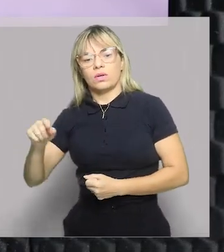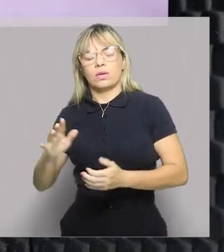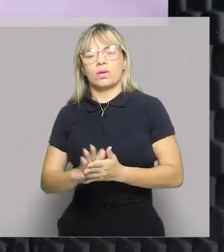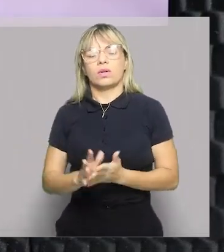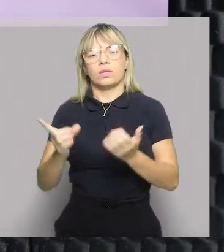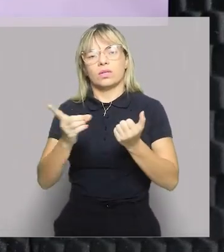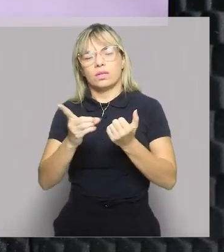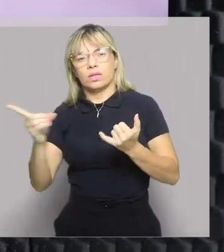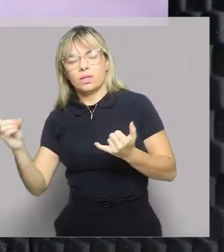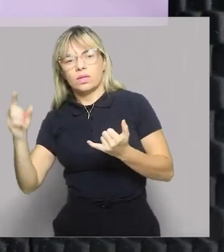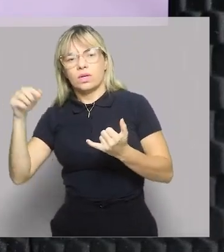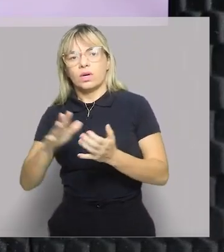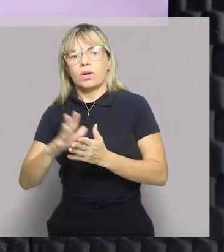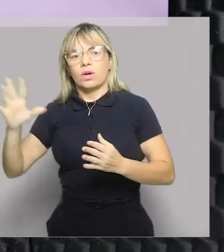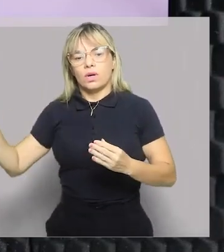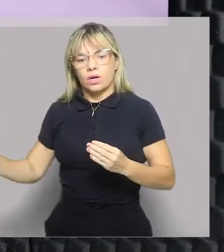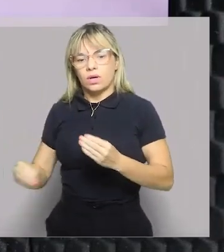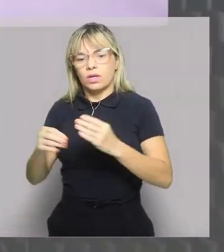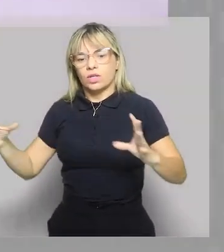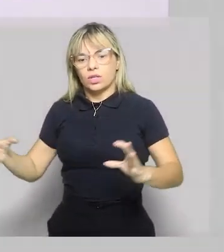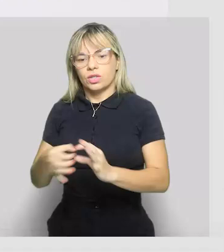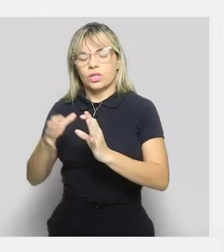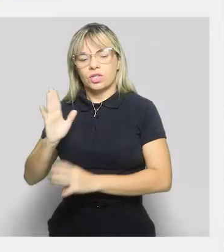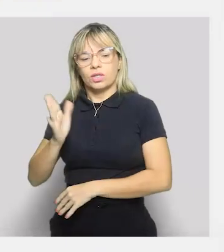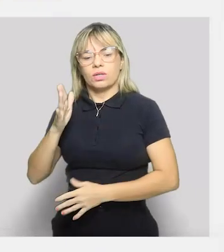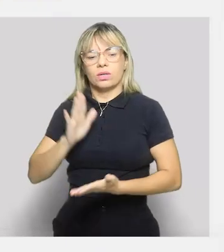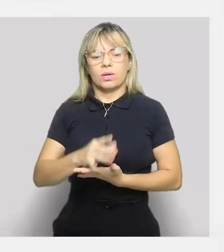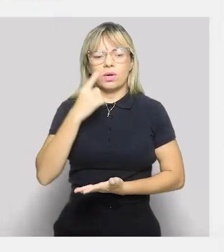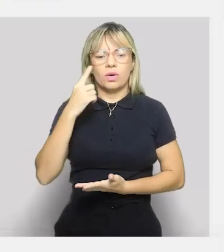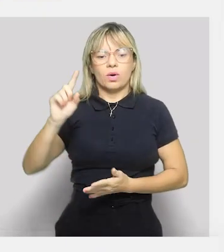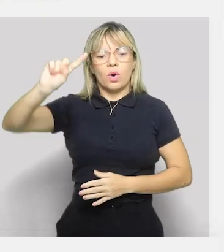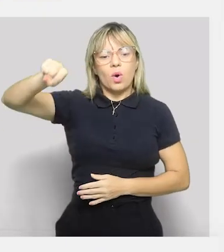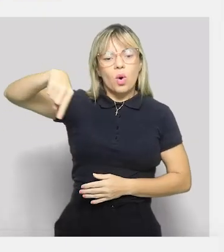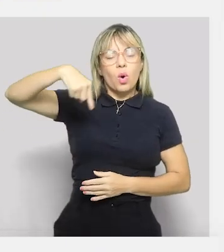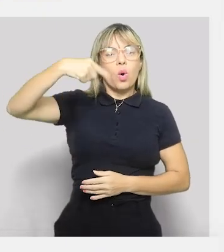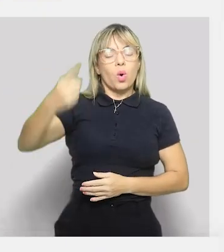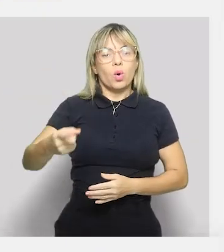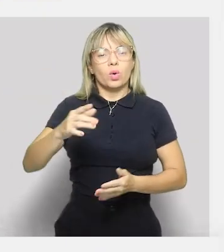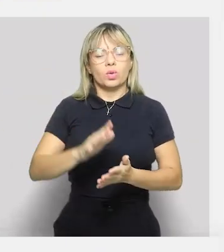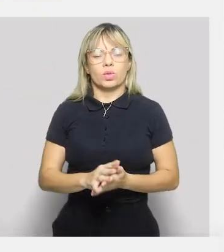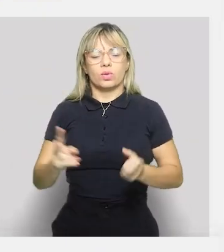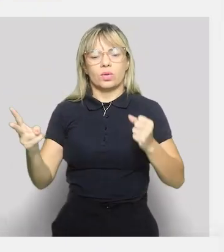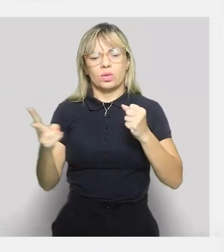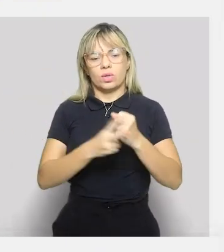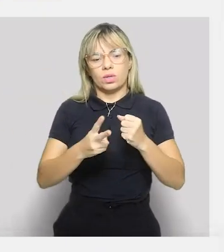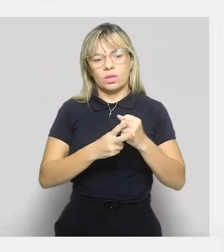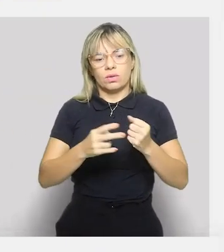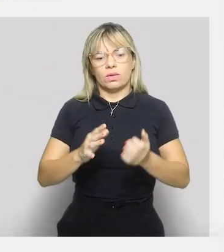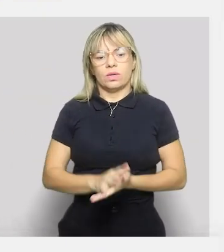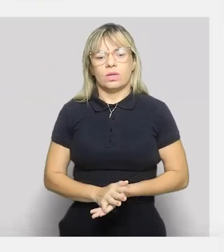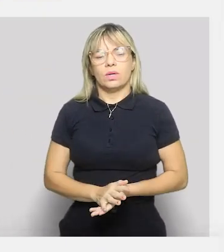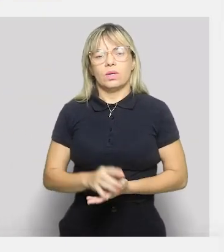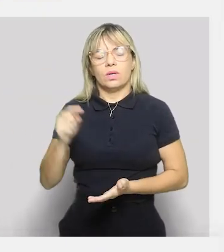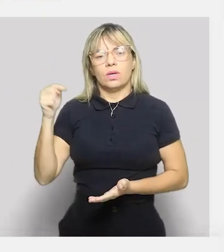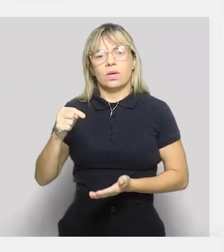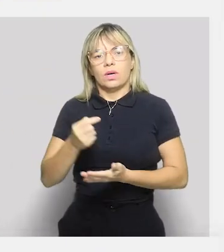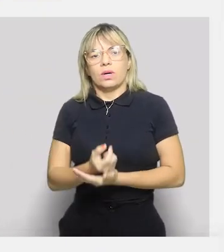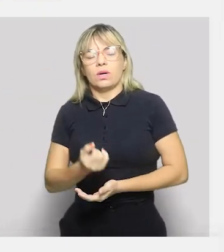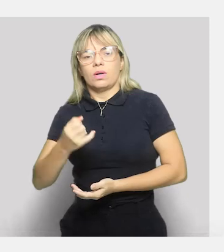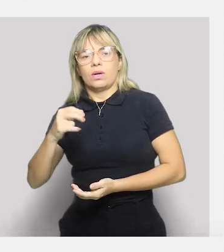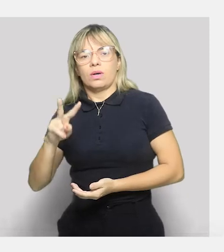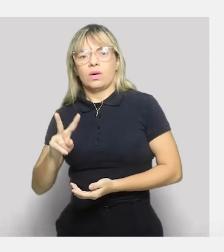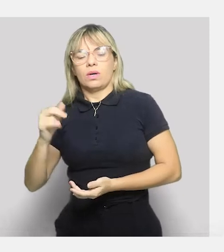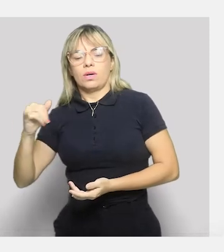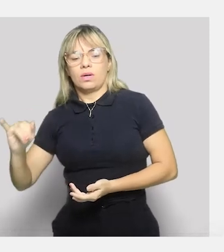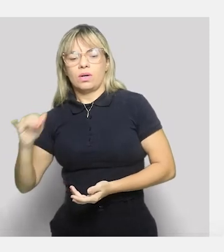bem? O outro verbo é o verbo transitivo indireto. Tá? Ele também, como o próprio